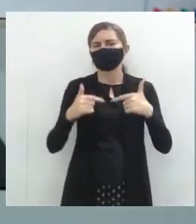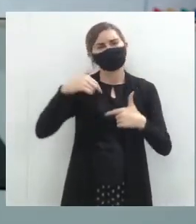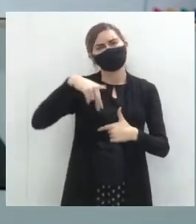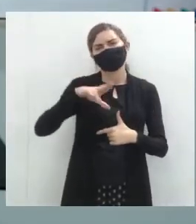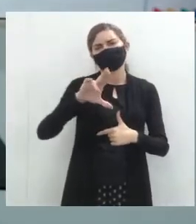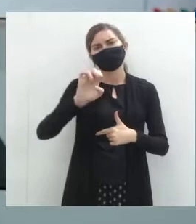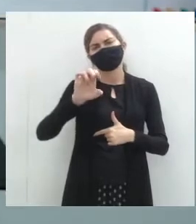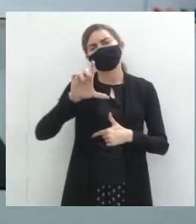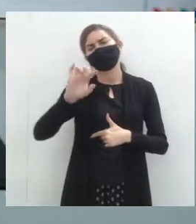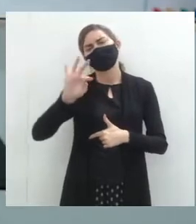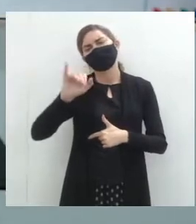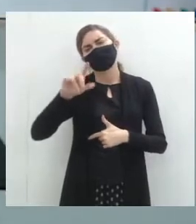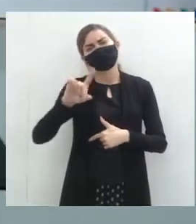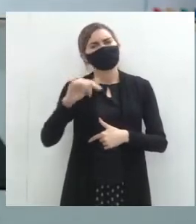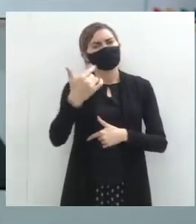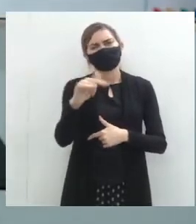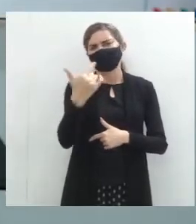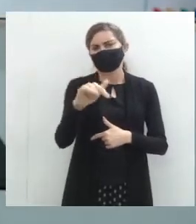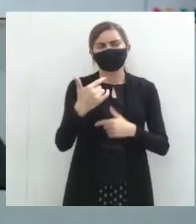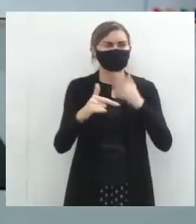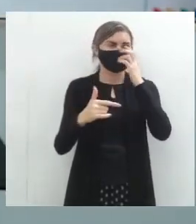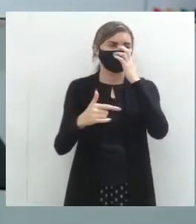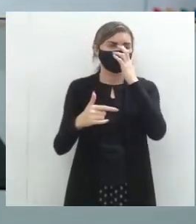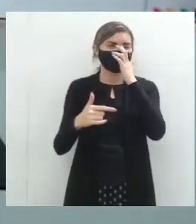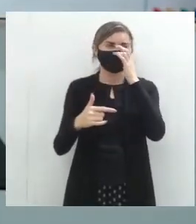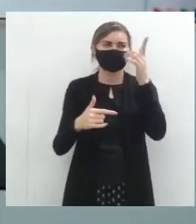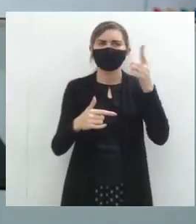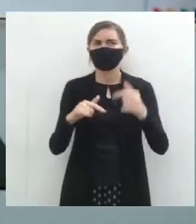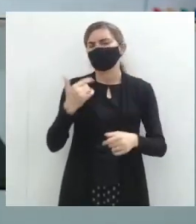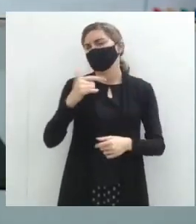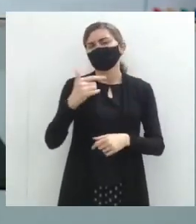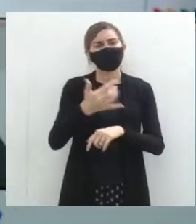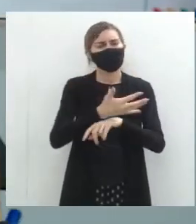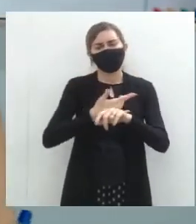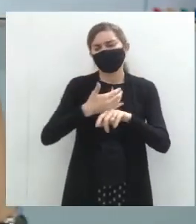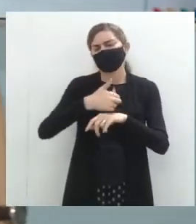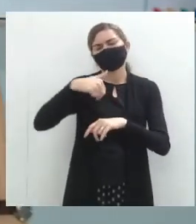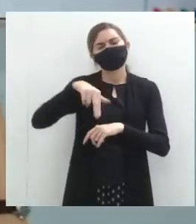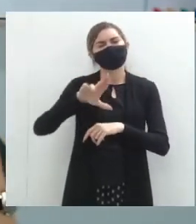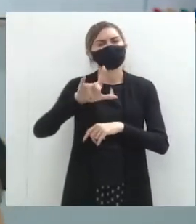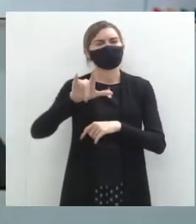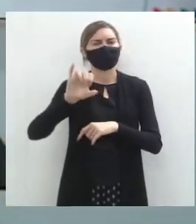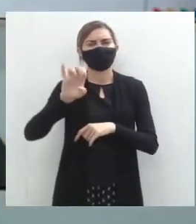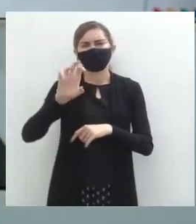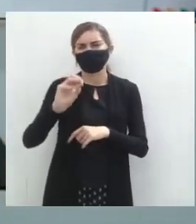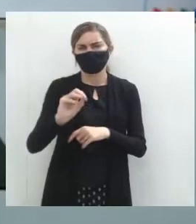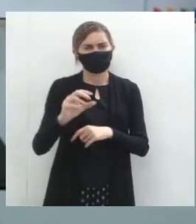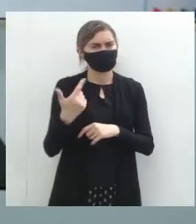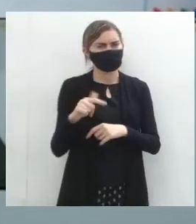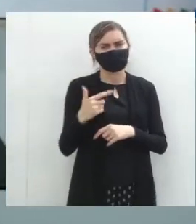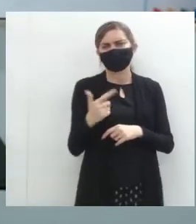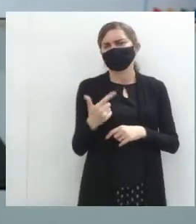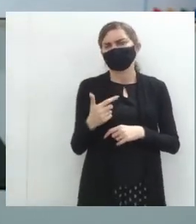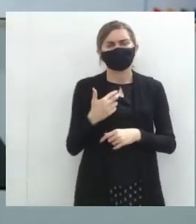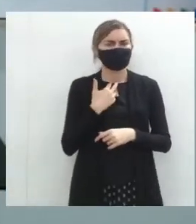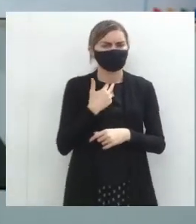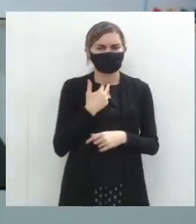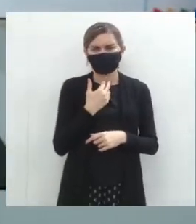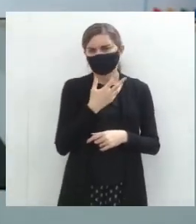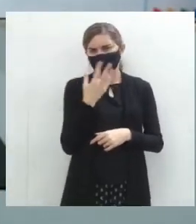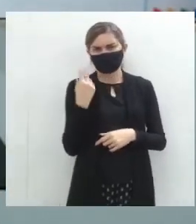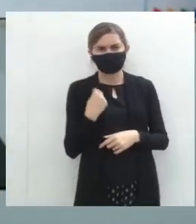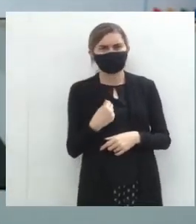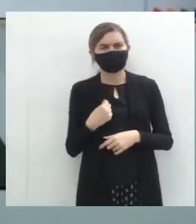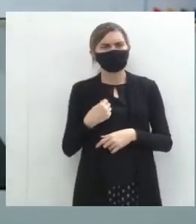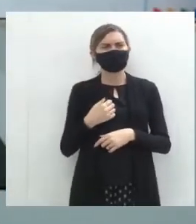nucleotídeo. Se não tiver nucleotídeo, ei, não tem ácido nucleico, tá? Não tem ácido nucleico, não pode esquecer disso,